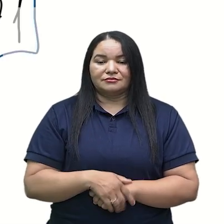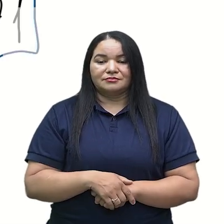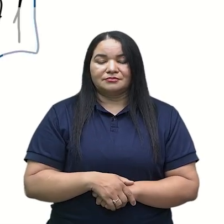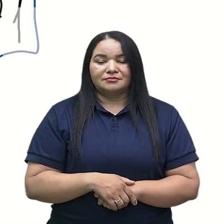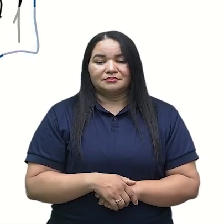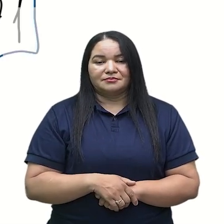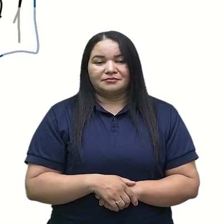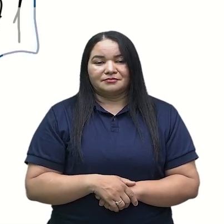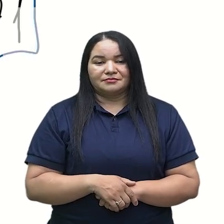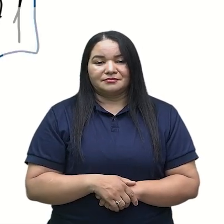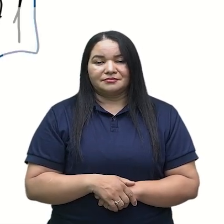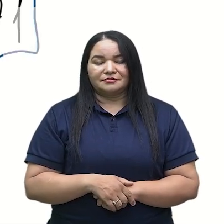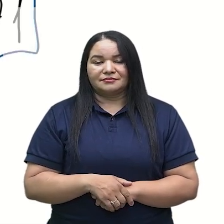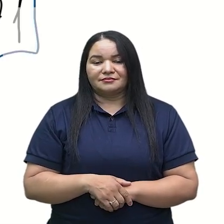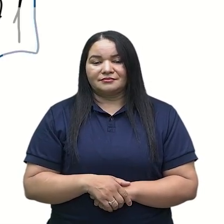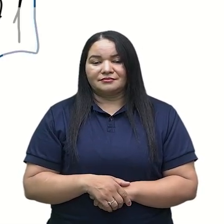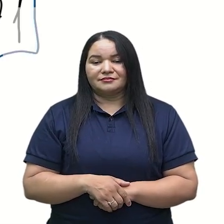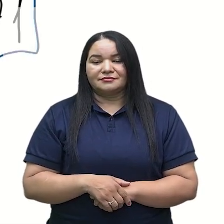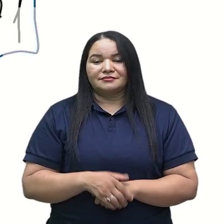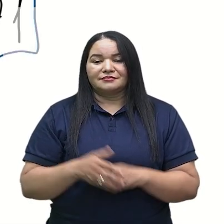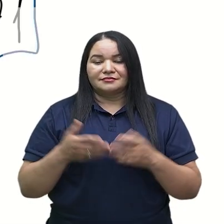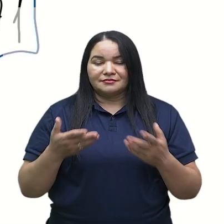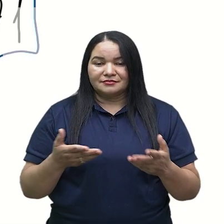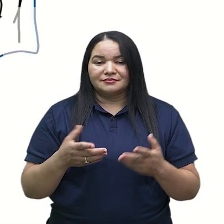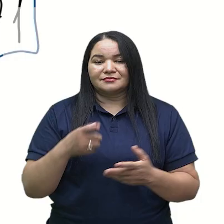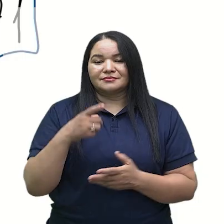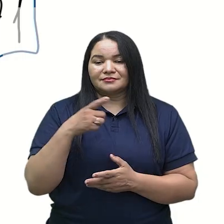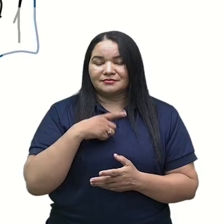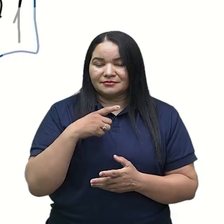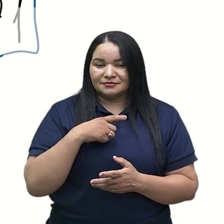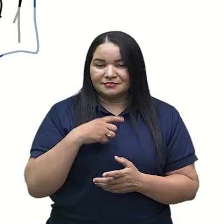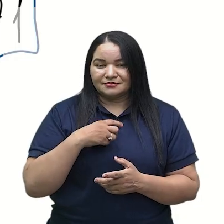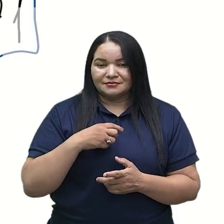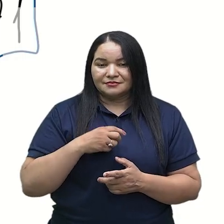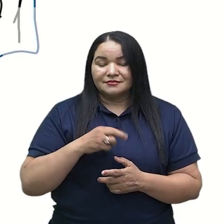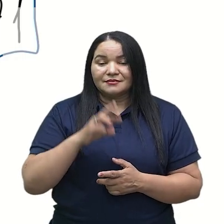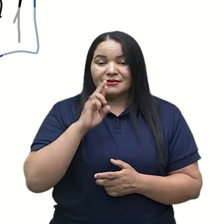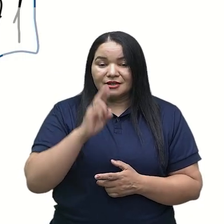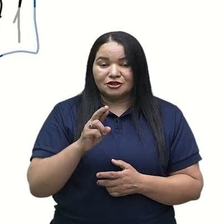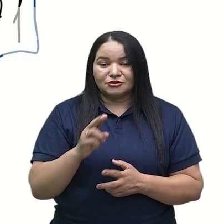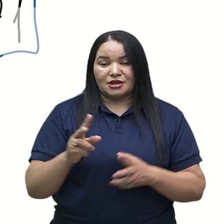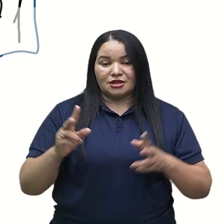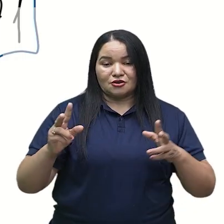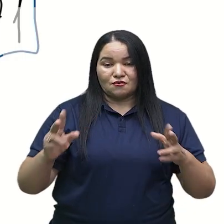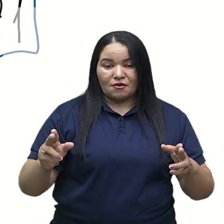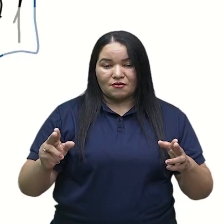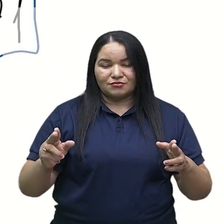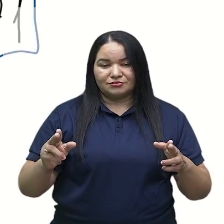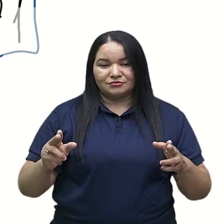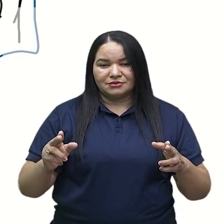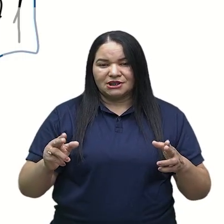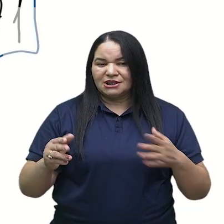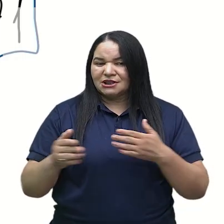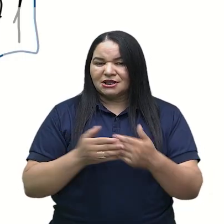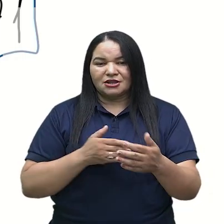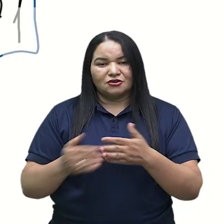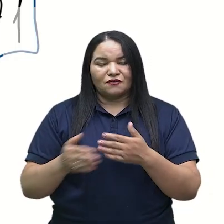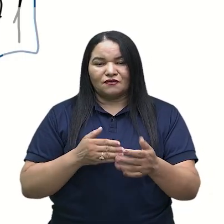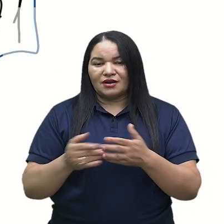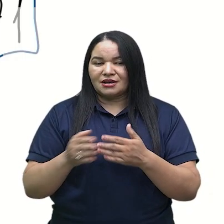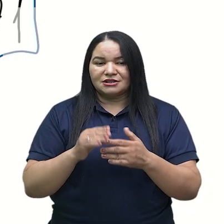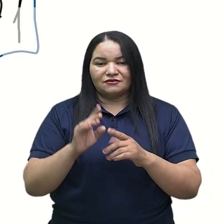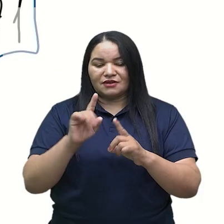na verdade, pessoal, nós temos aí o mesmo resultado, tá bom? Independente se você vai primeiro somar